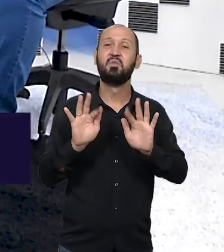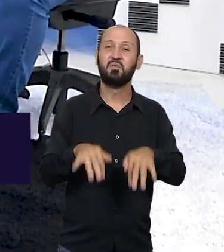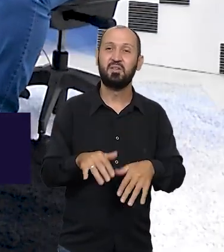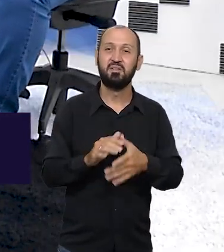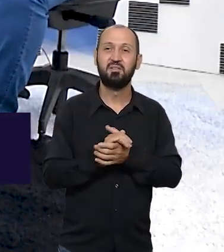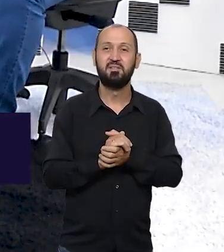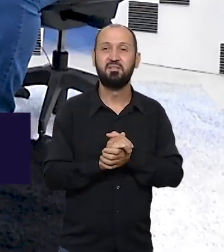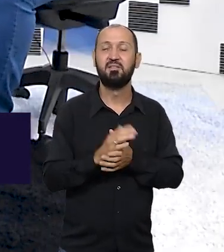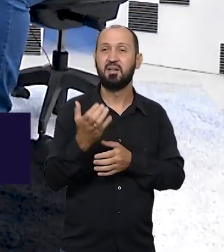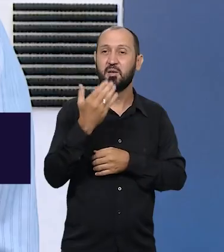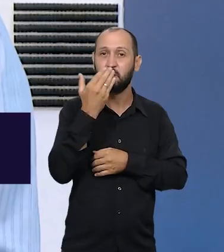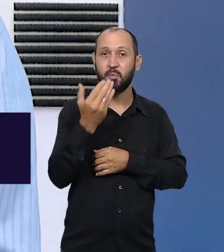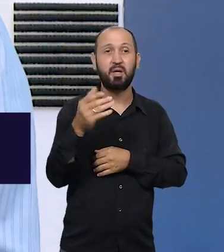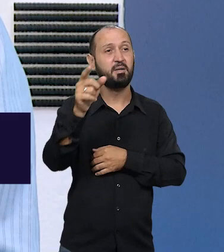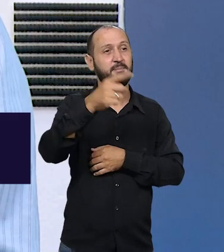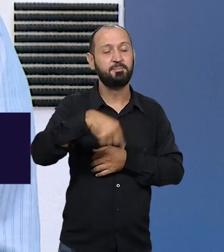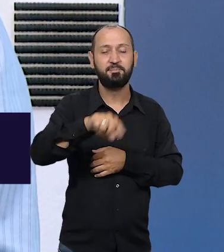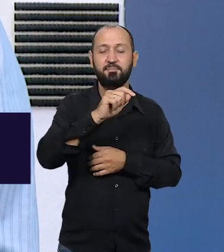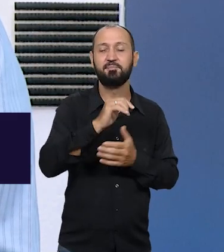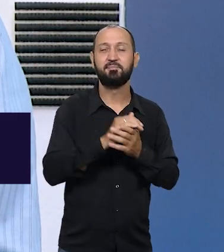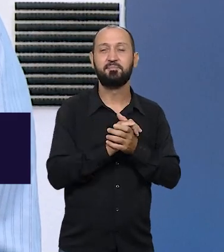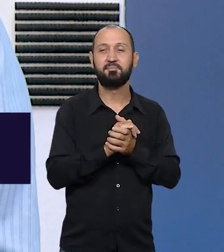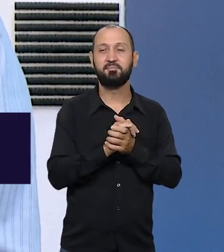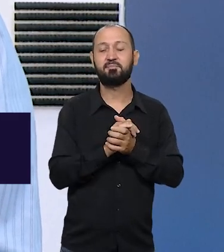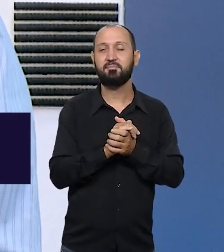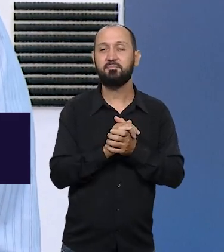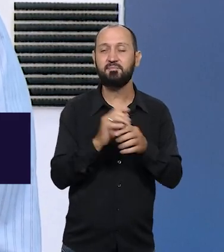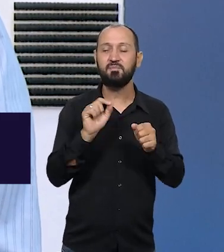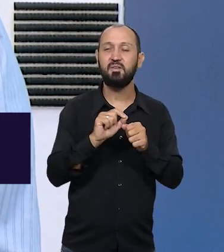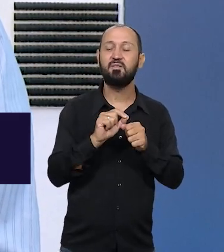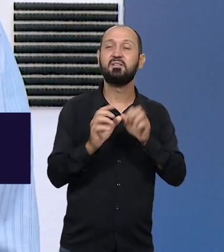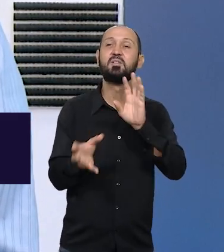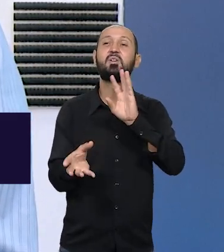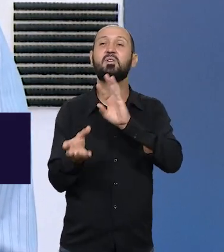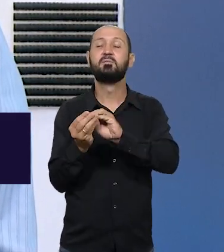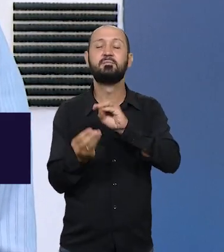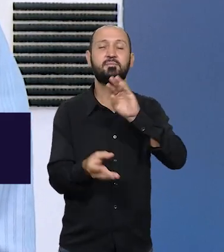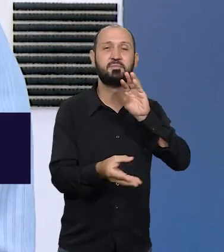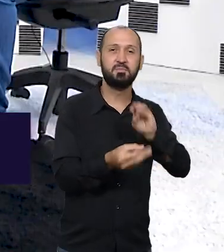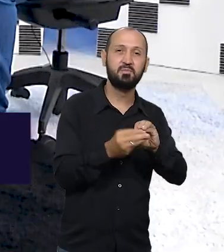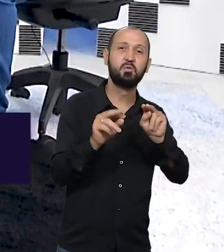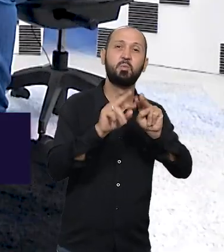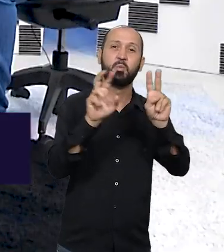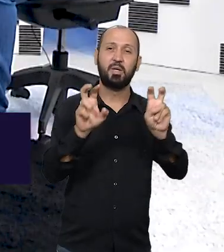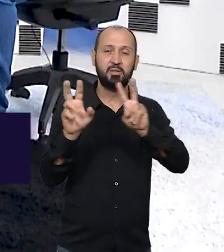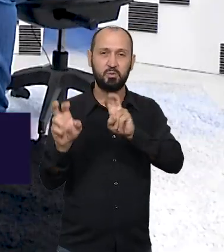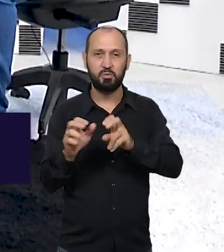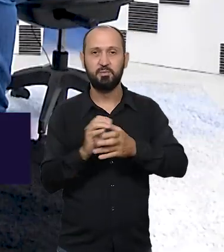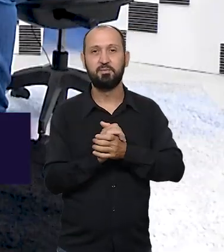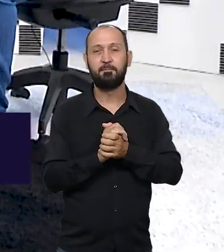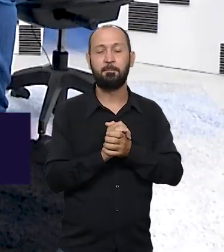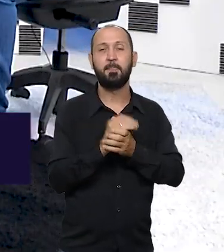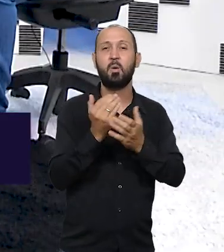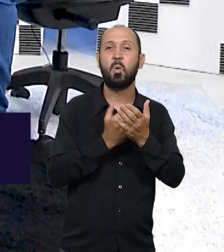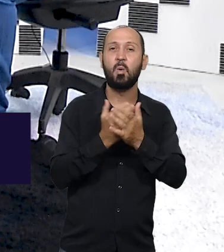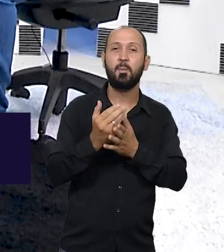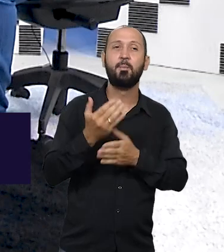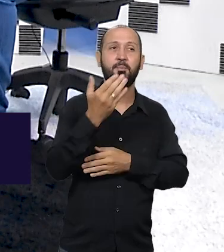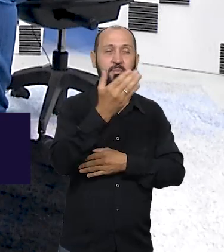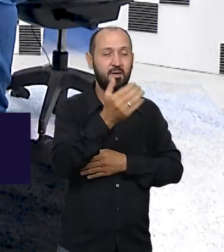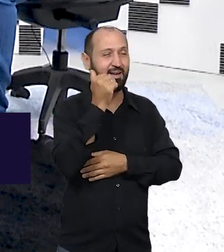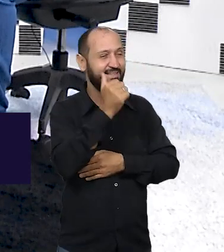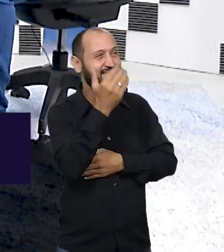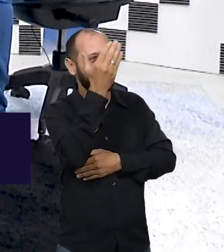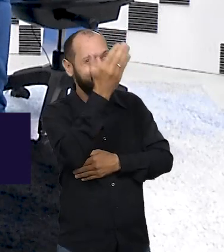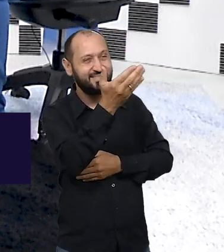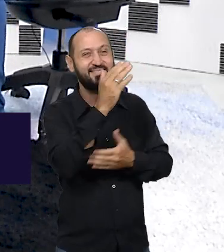queria pedir para vocês fazerem as considerações finais sobre o assunto. Vou começar aqui com as damas, né?